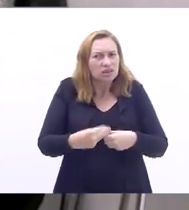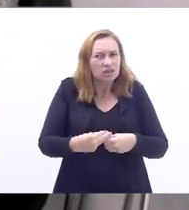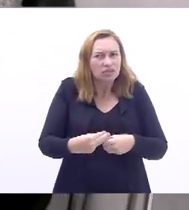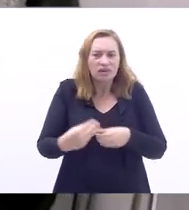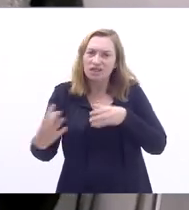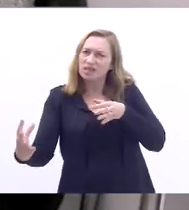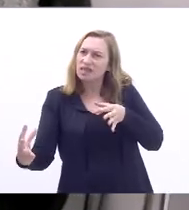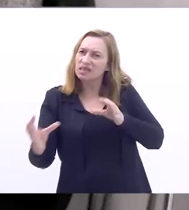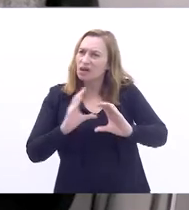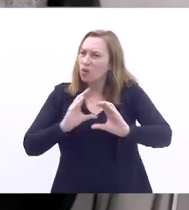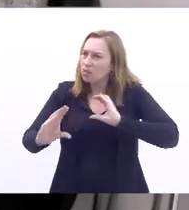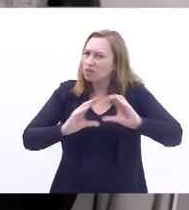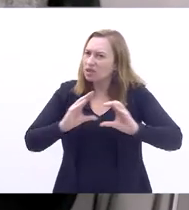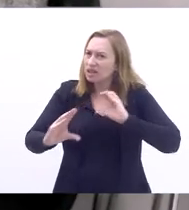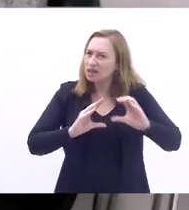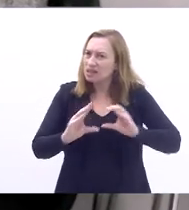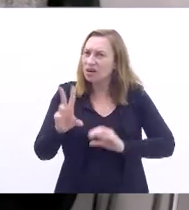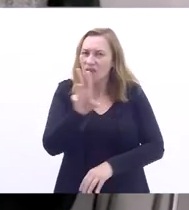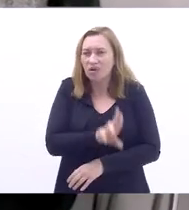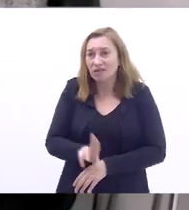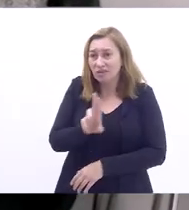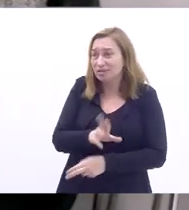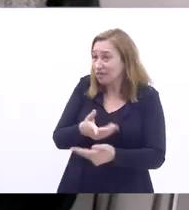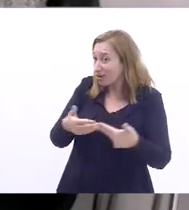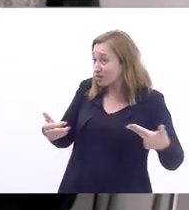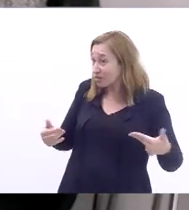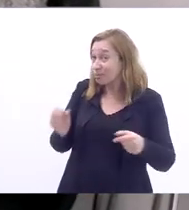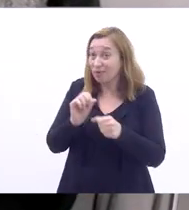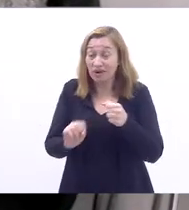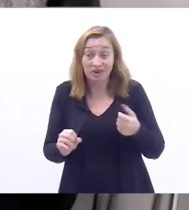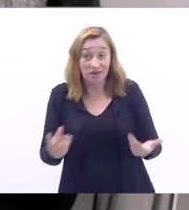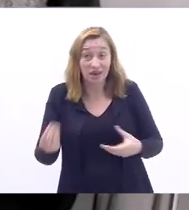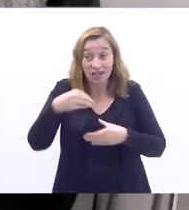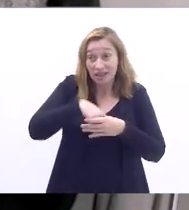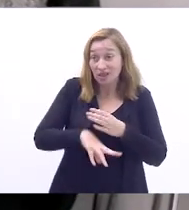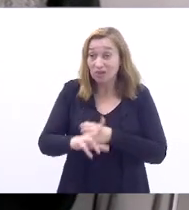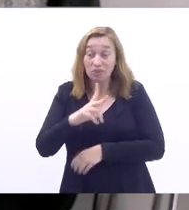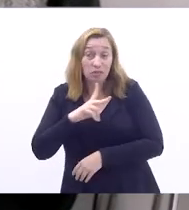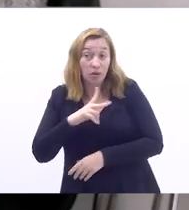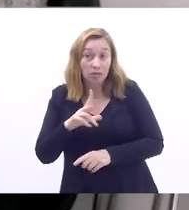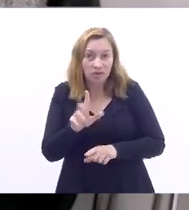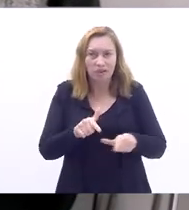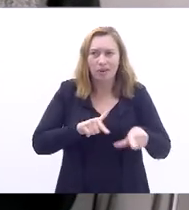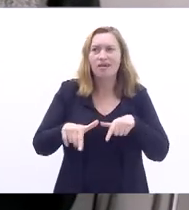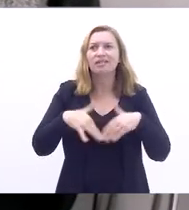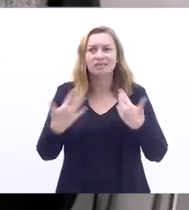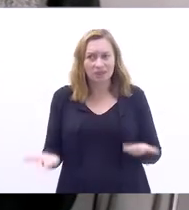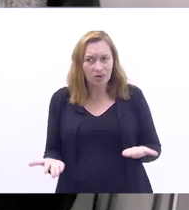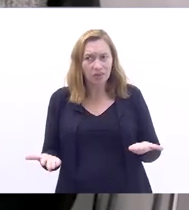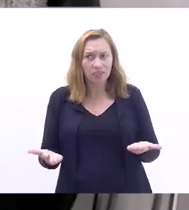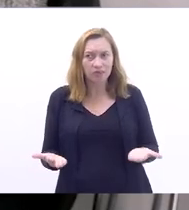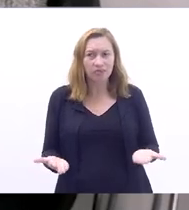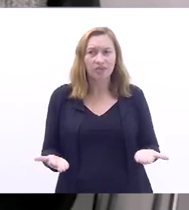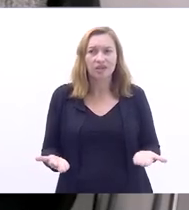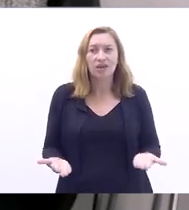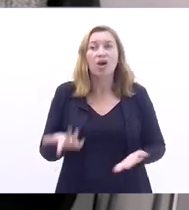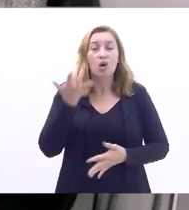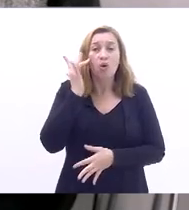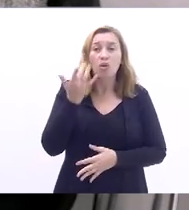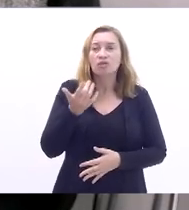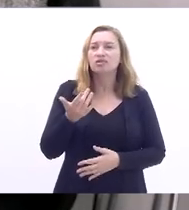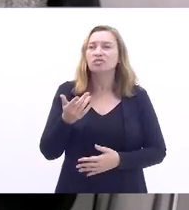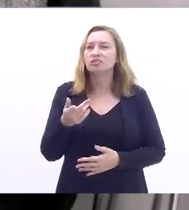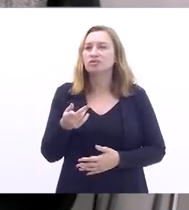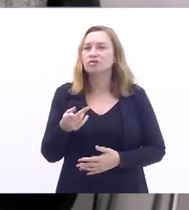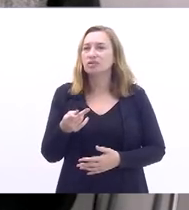essa interlocução alguém que tem muita coisa para você fazer para ser feita dentro do seu próprio Campo Então é eu acho